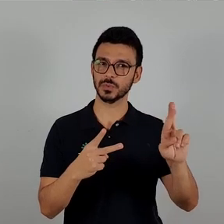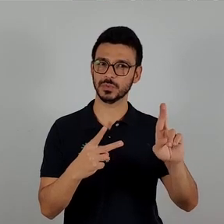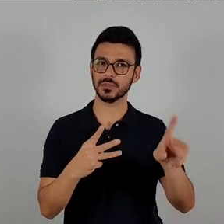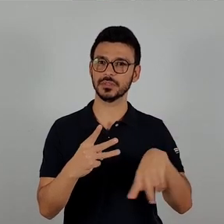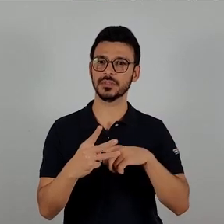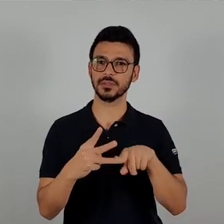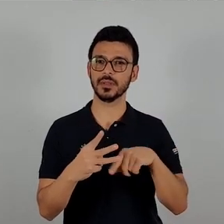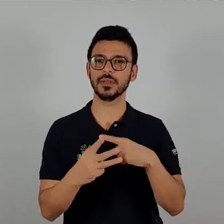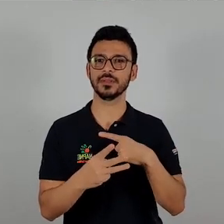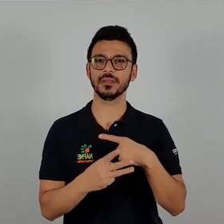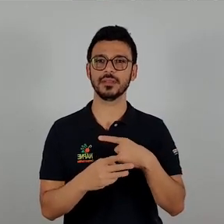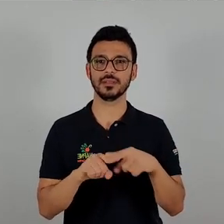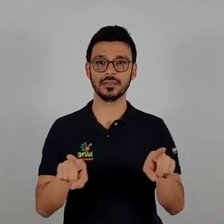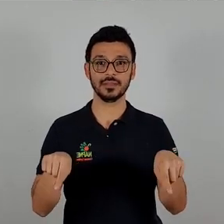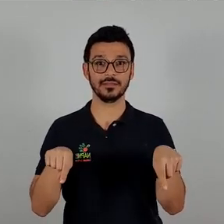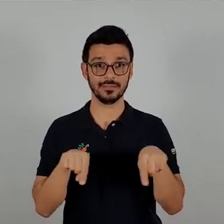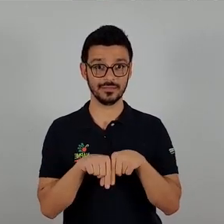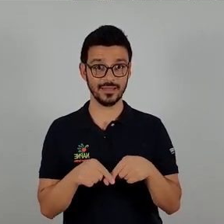conosco.